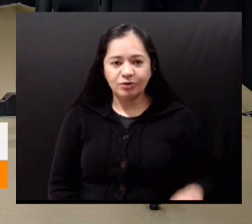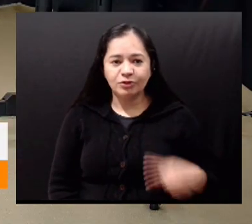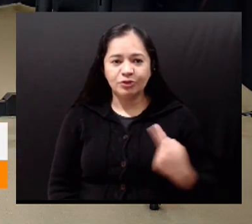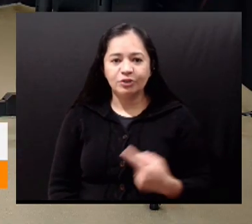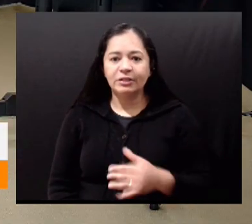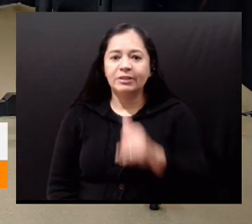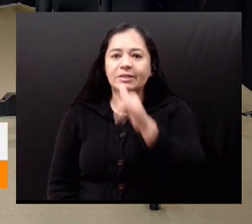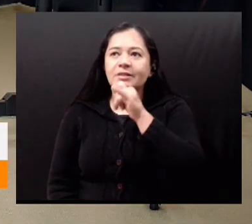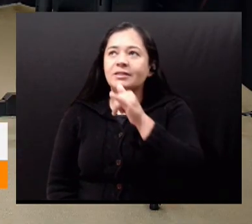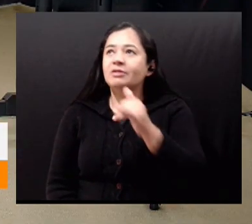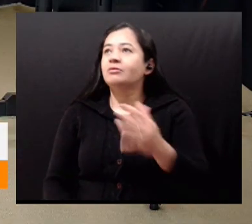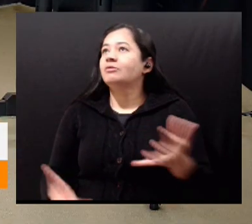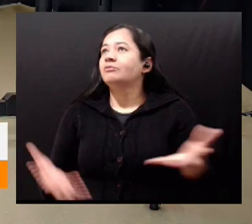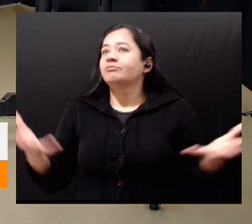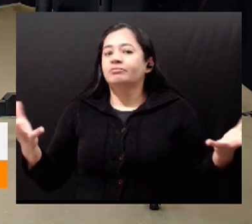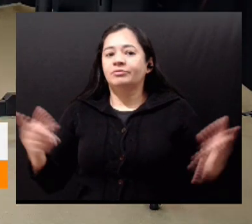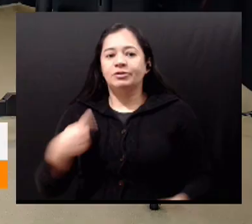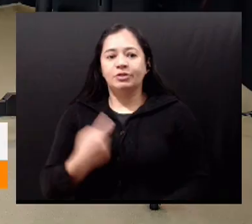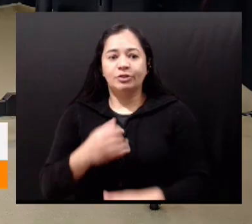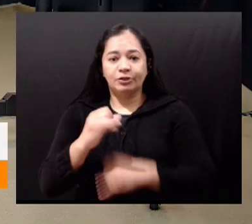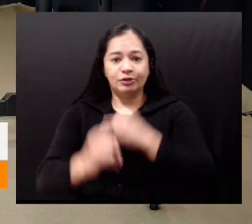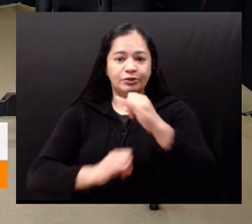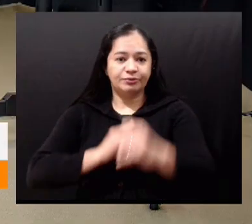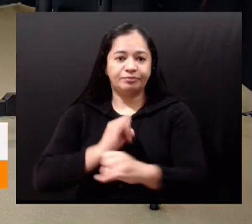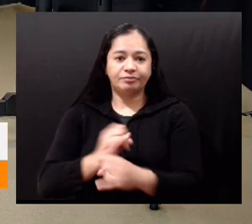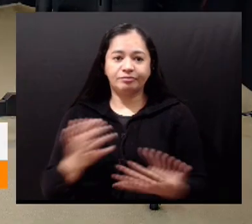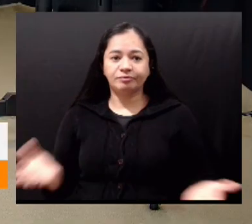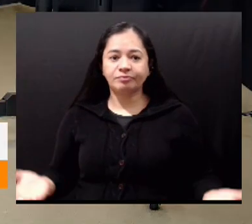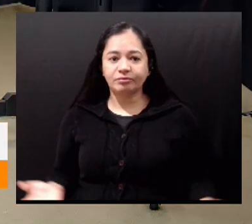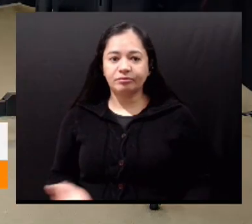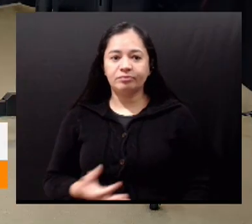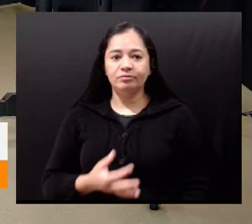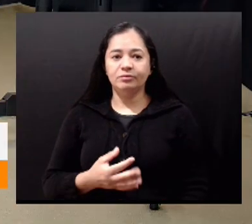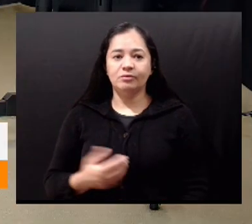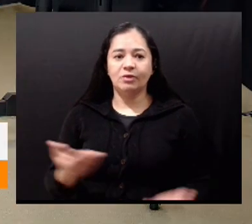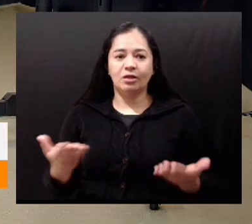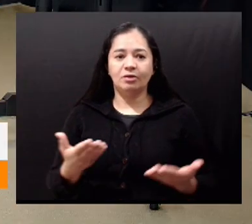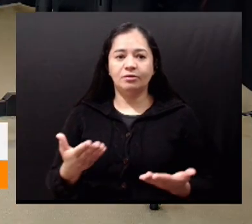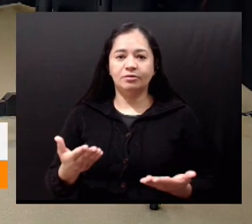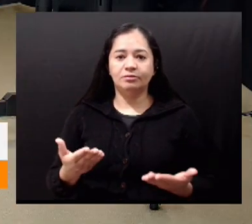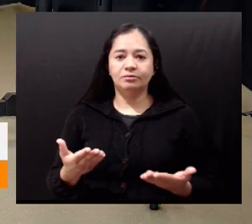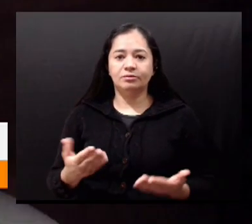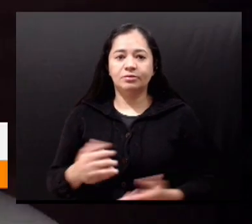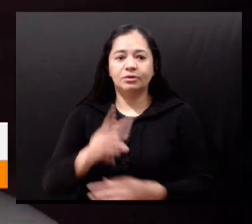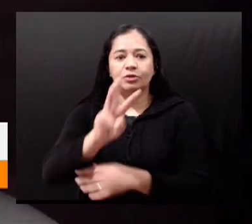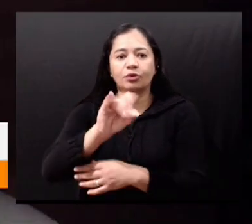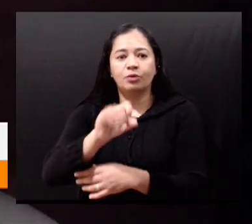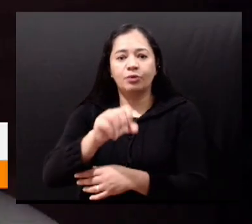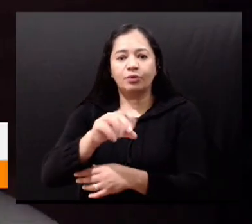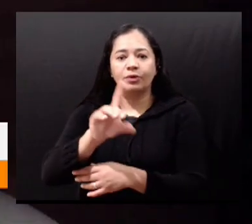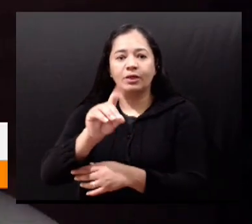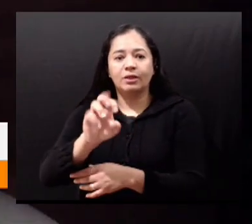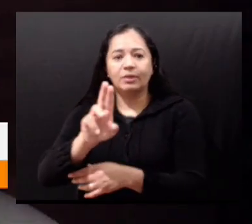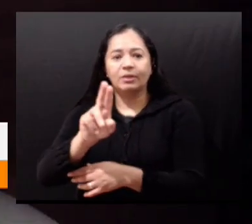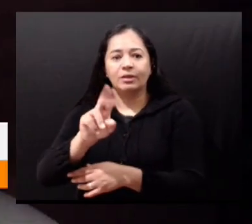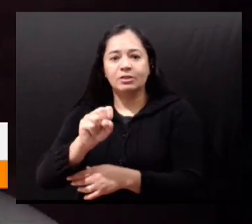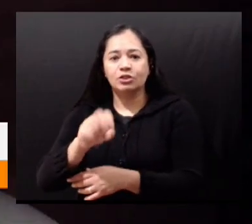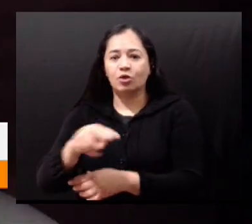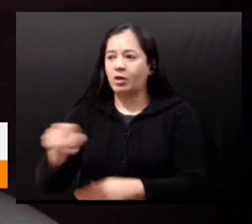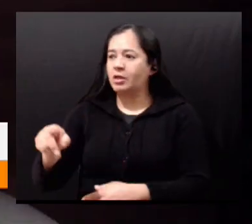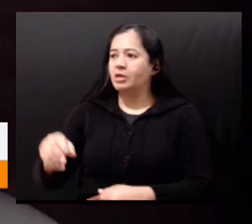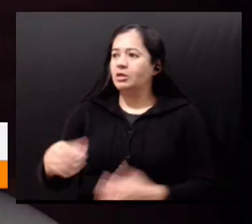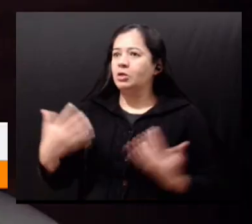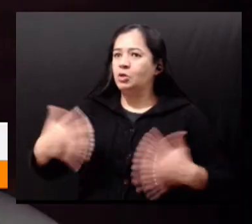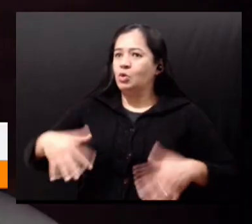nossa internet mesmo. Uhum. Acho que o que me vem à cabeça é o Whindersson Nunes, de uma Sim. pessoa que é multimilionária, que ganha Aham. todo o dinheiro